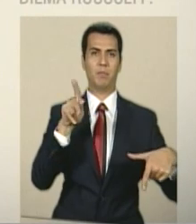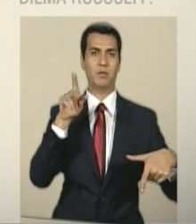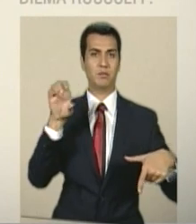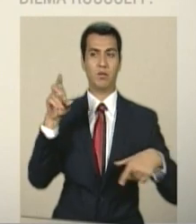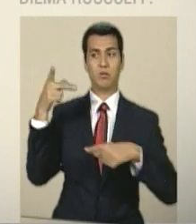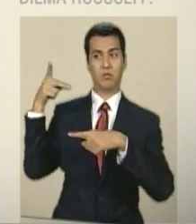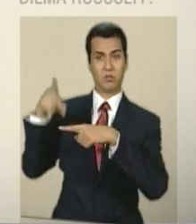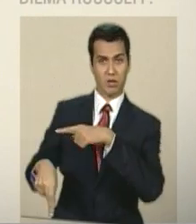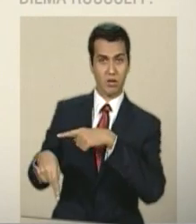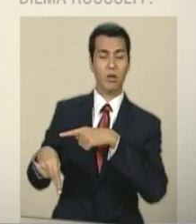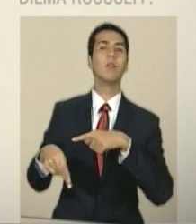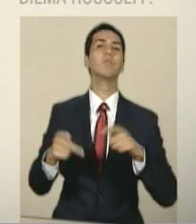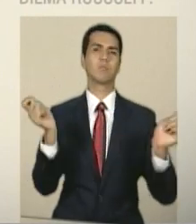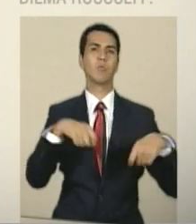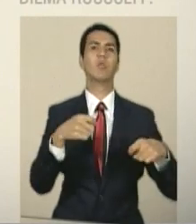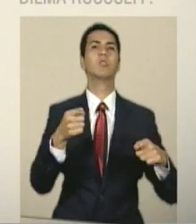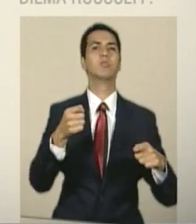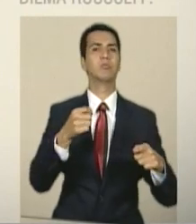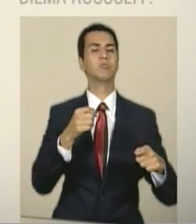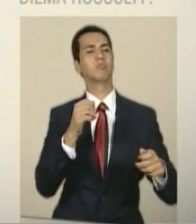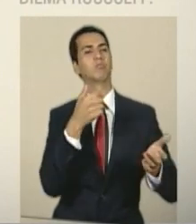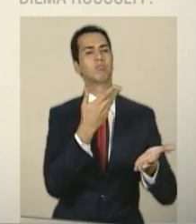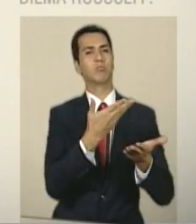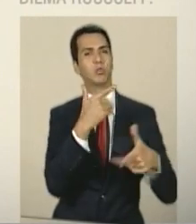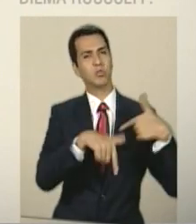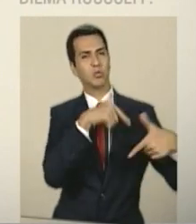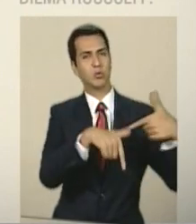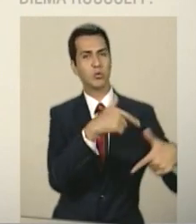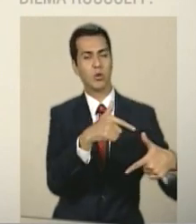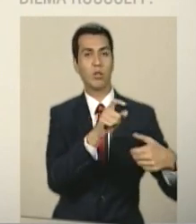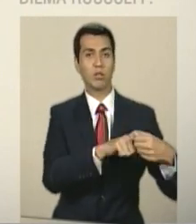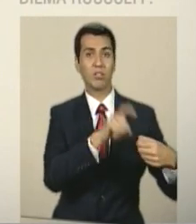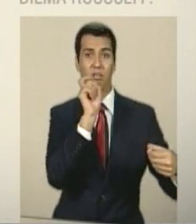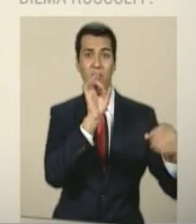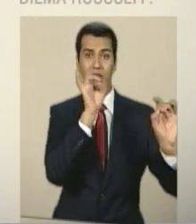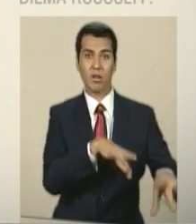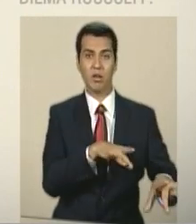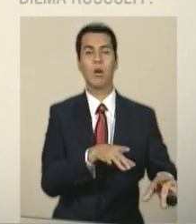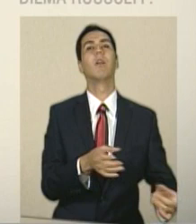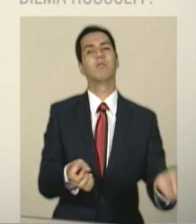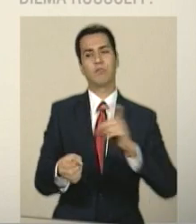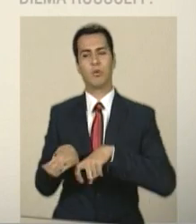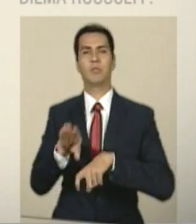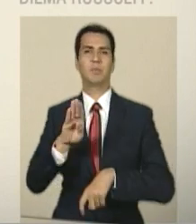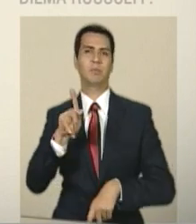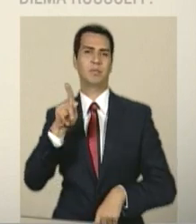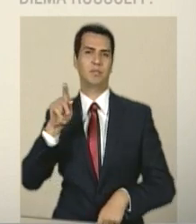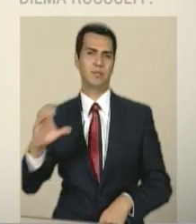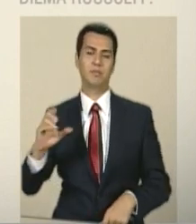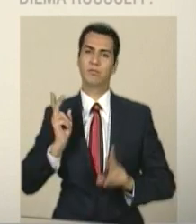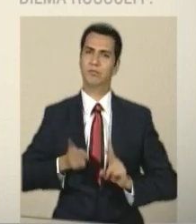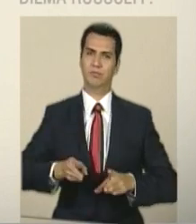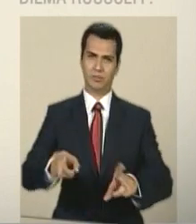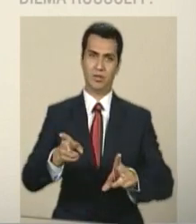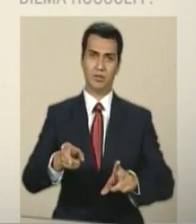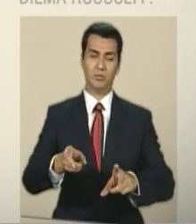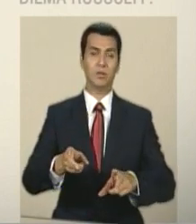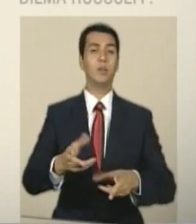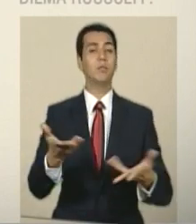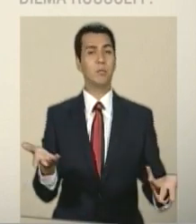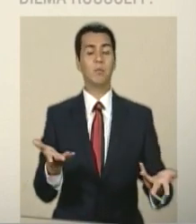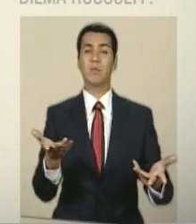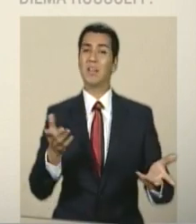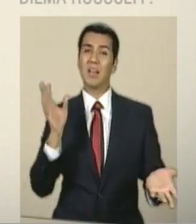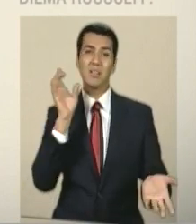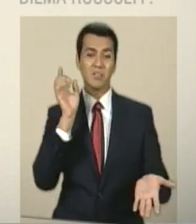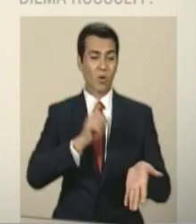se uma pessoa com deficiência conseguir um emprego o pagamento é suspenso mas fica garantido O Retorno